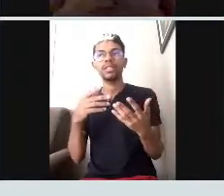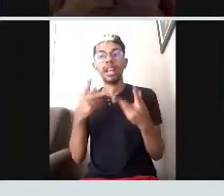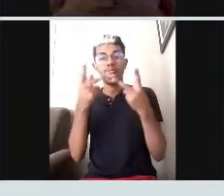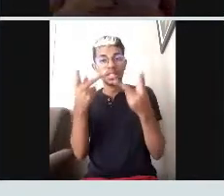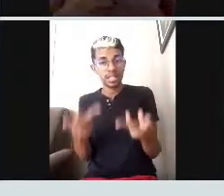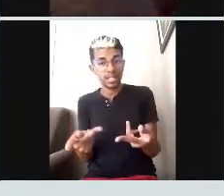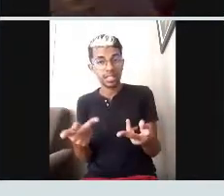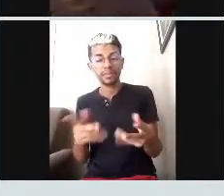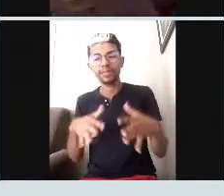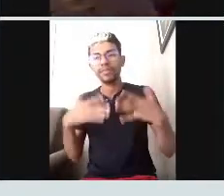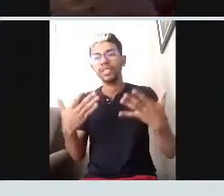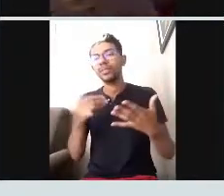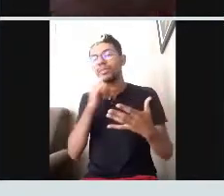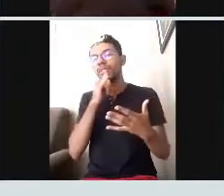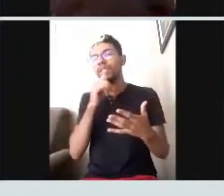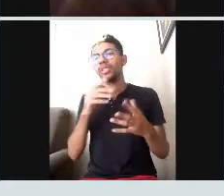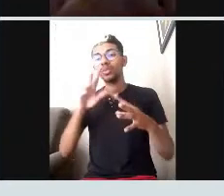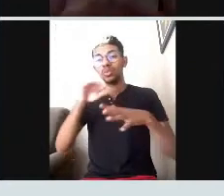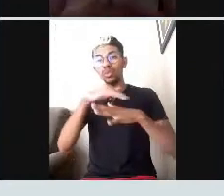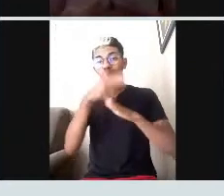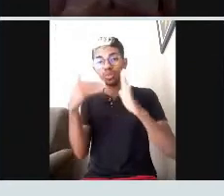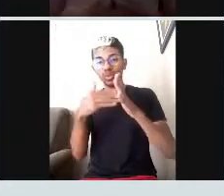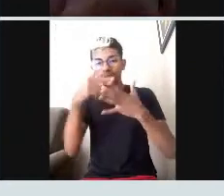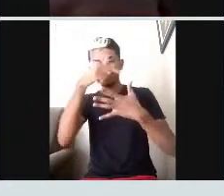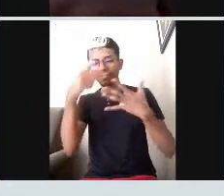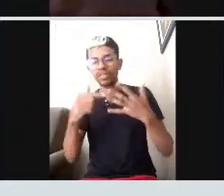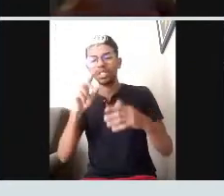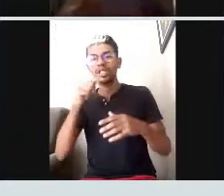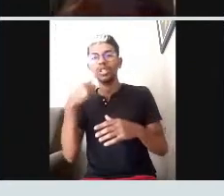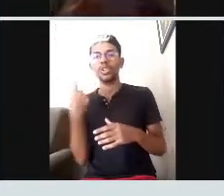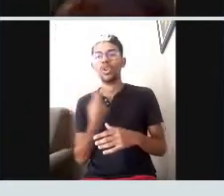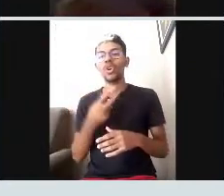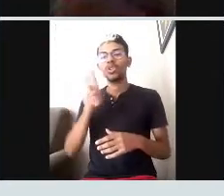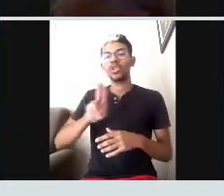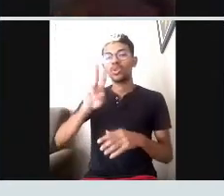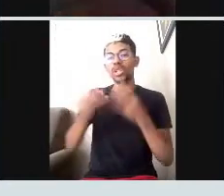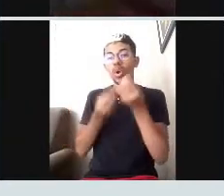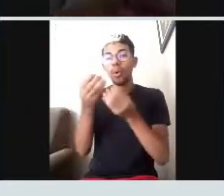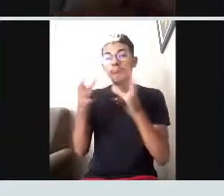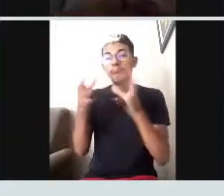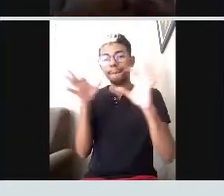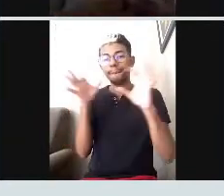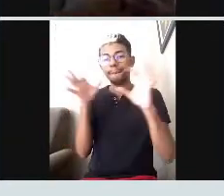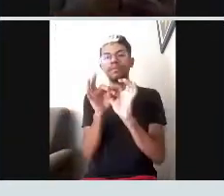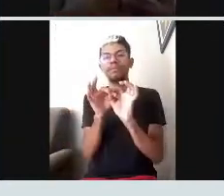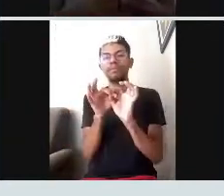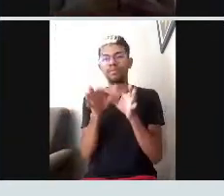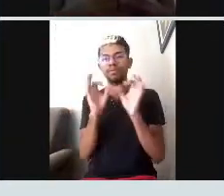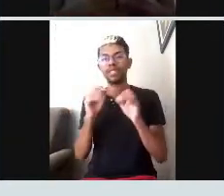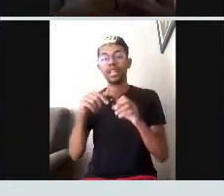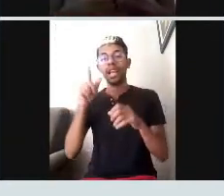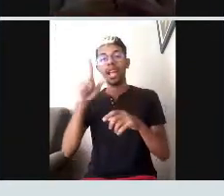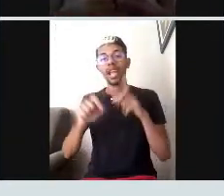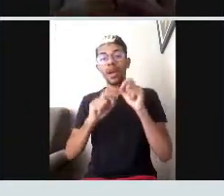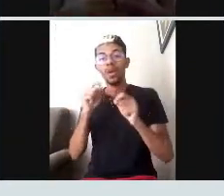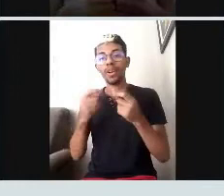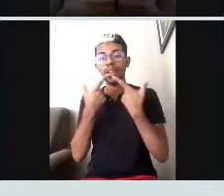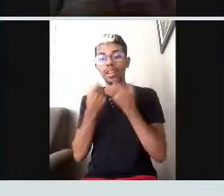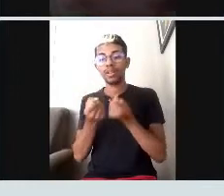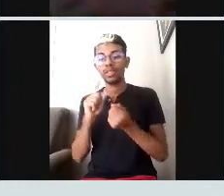sintetiza como conectivo. São esses mecanismos linguísticos que a gente utiliza para unir uma frase com a